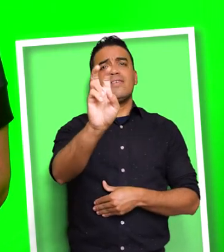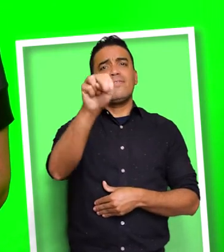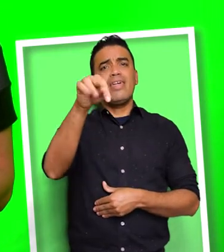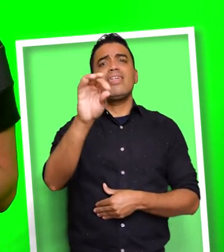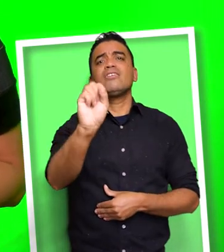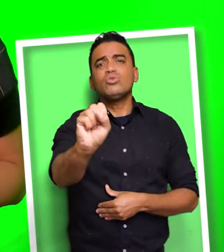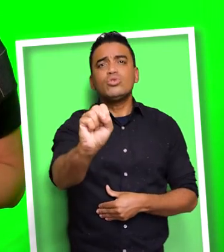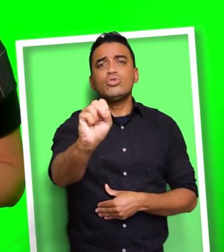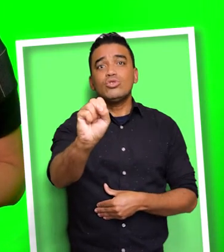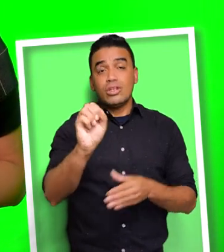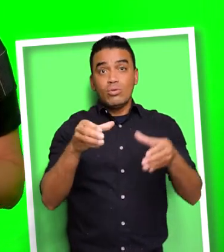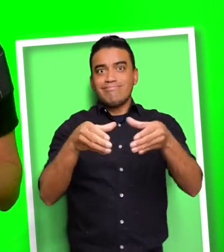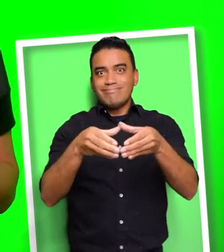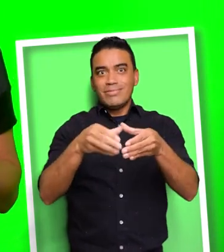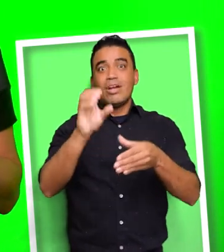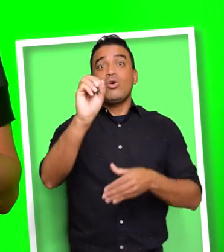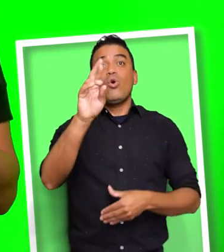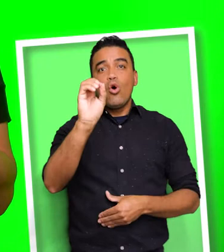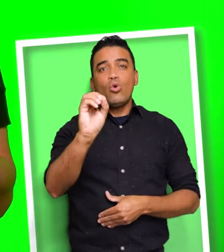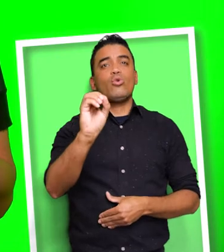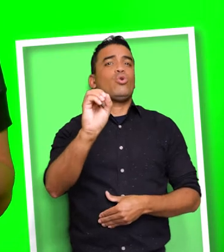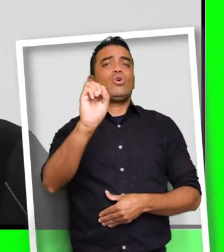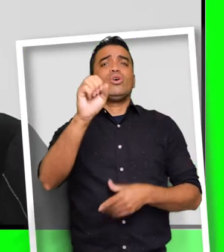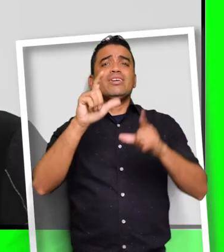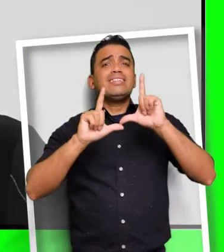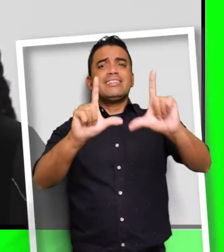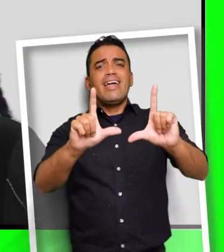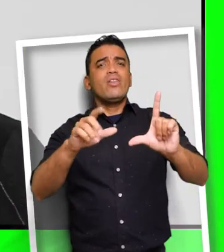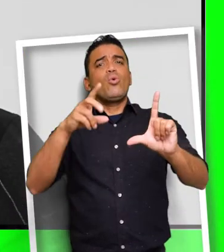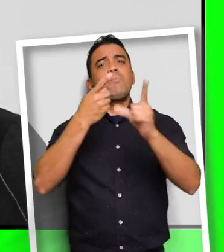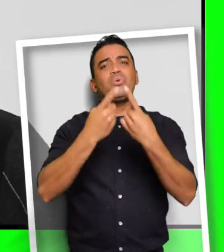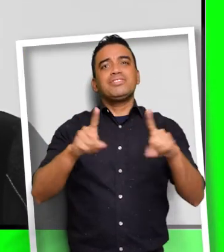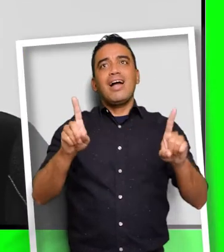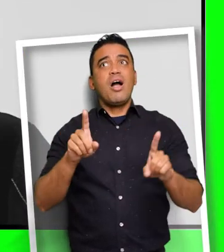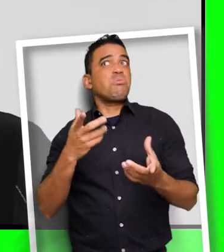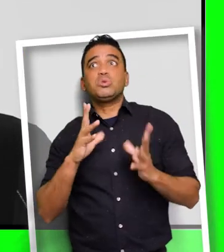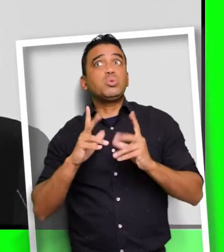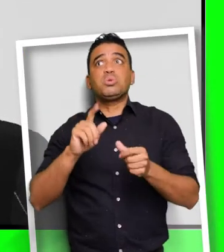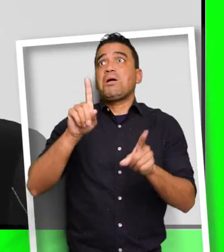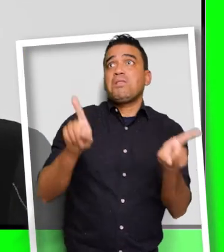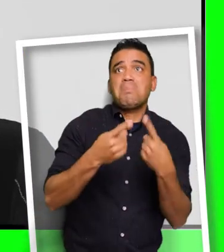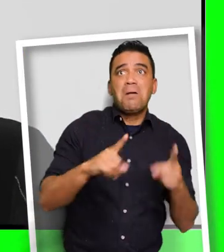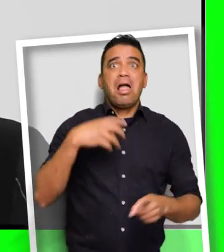coro cênico musical. Então, a gente dançava, a gente tocava, a gente